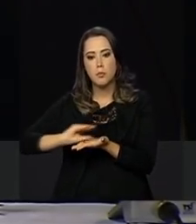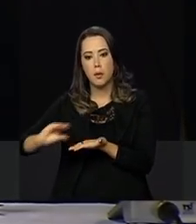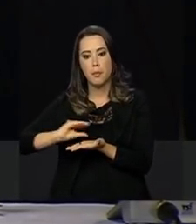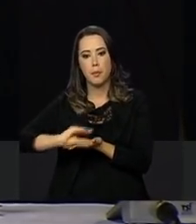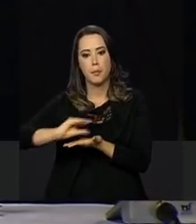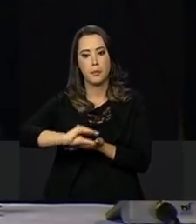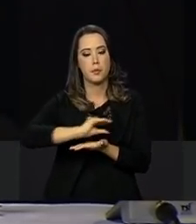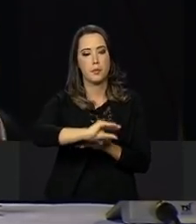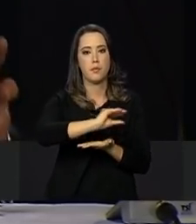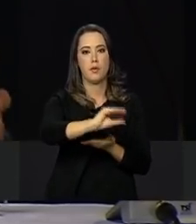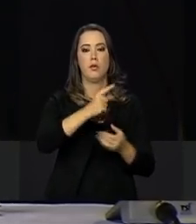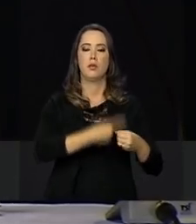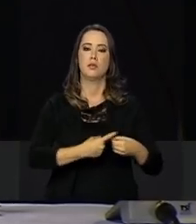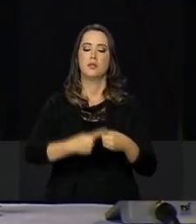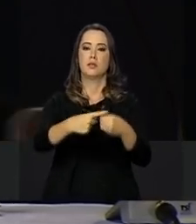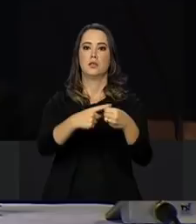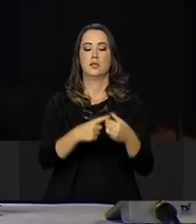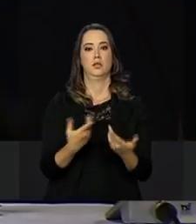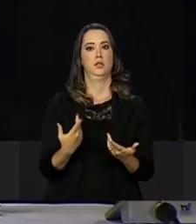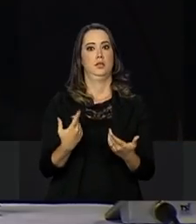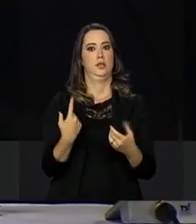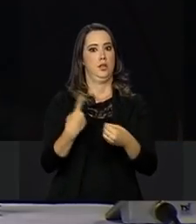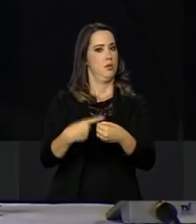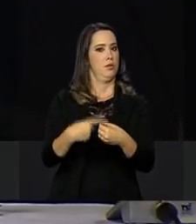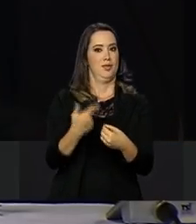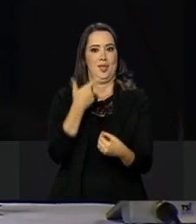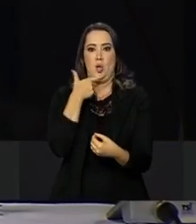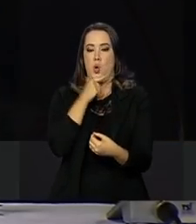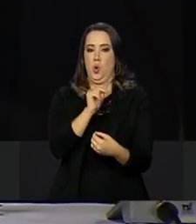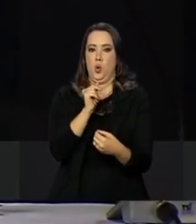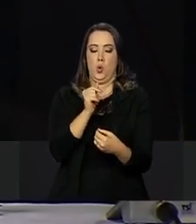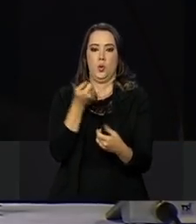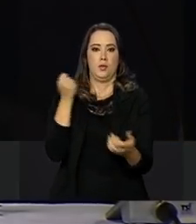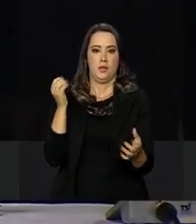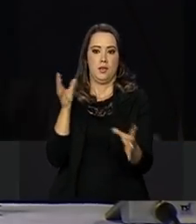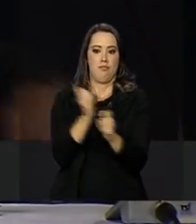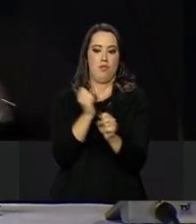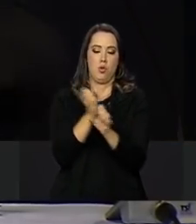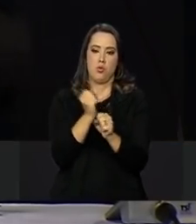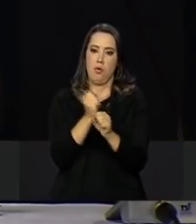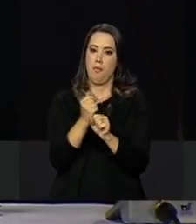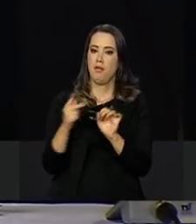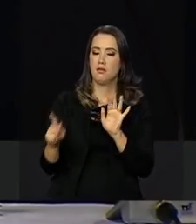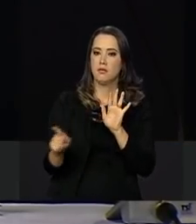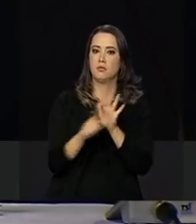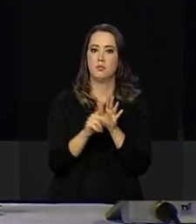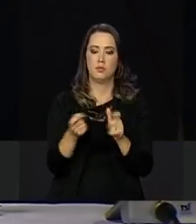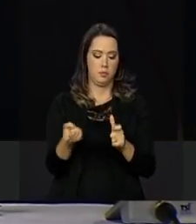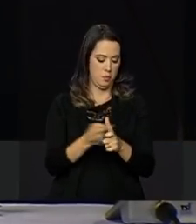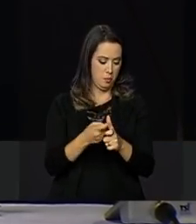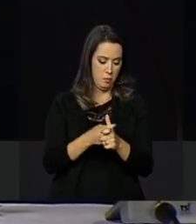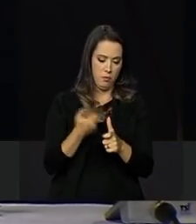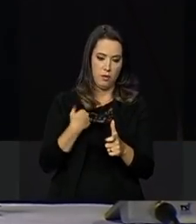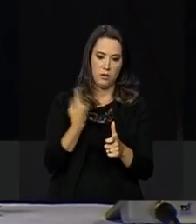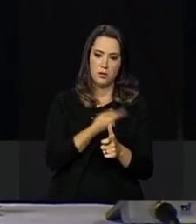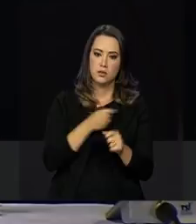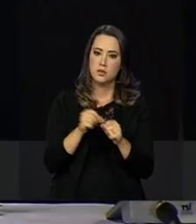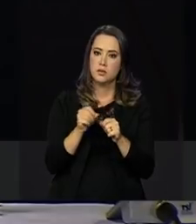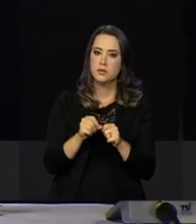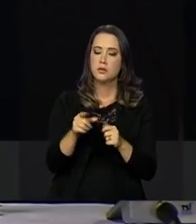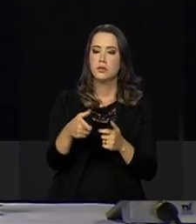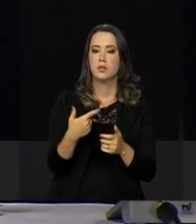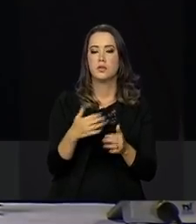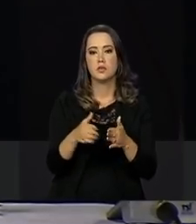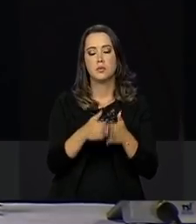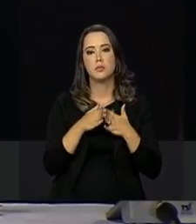para os municípios não conseguiriam fechar o seu balanço. E eu estou tomando estes dados a partir da palavra